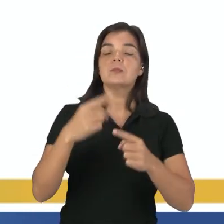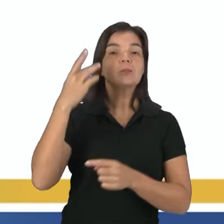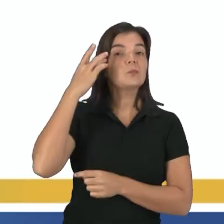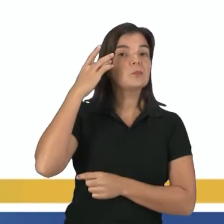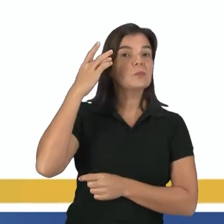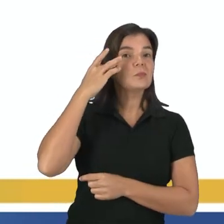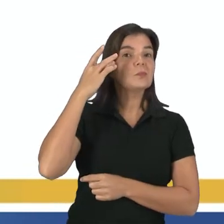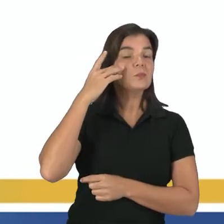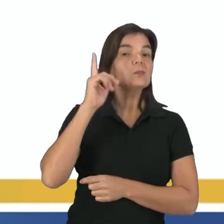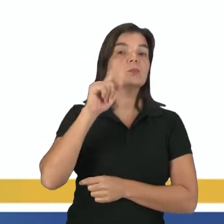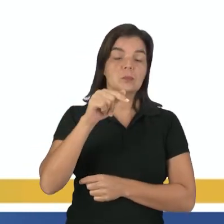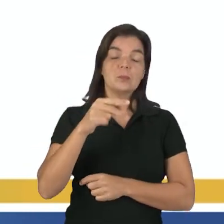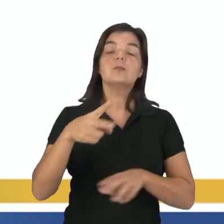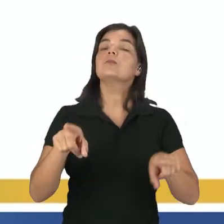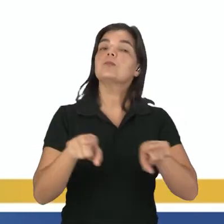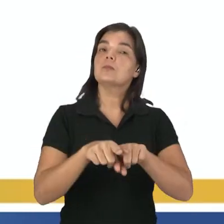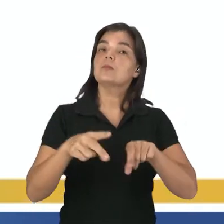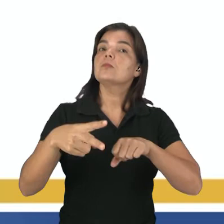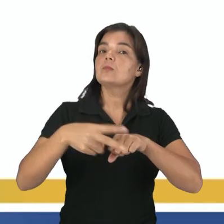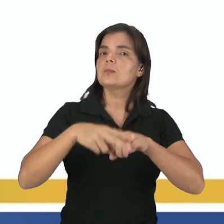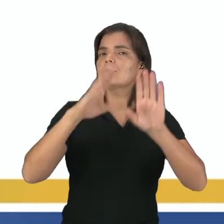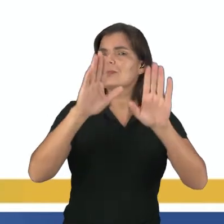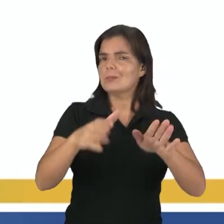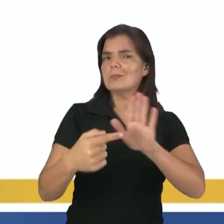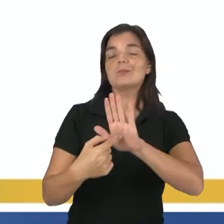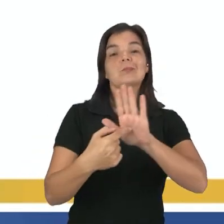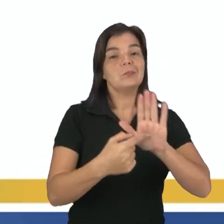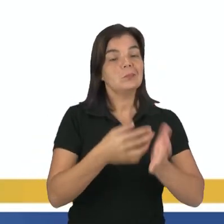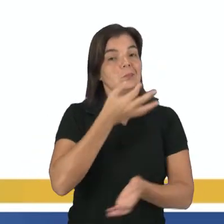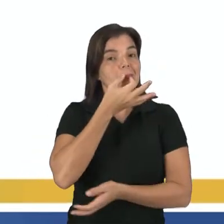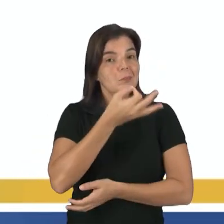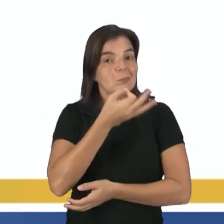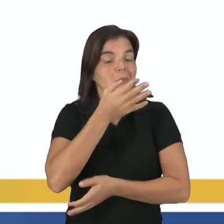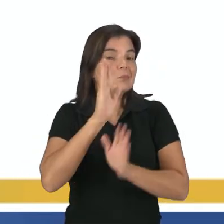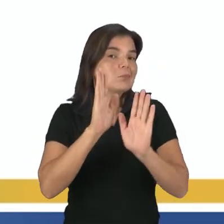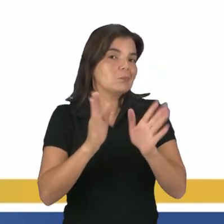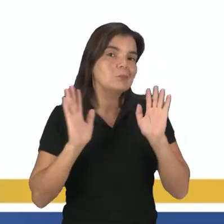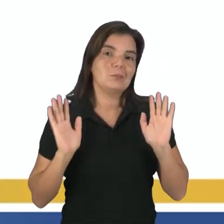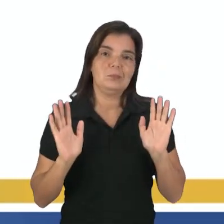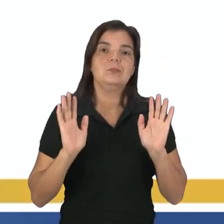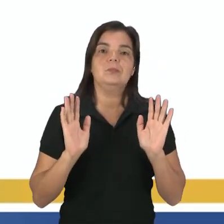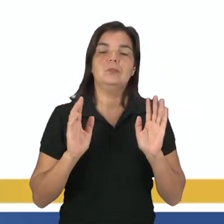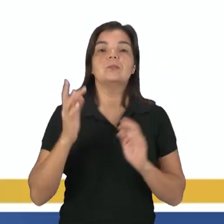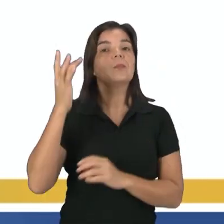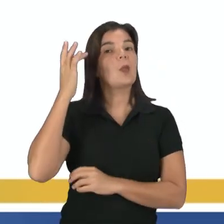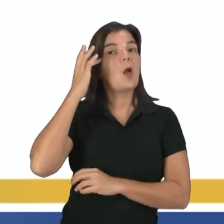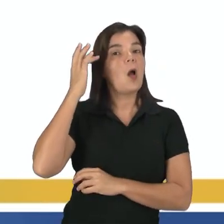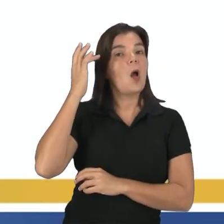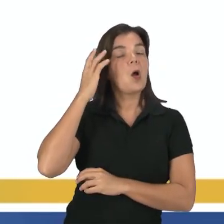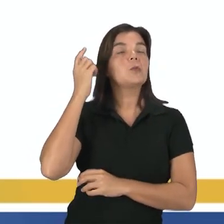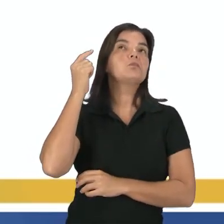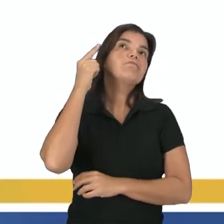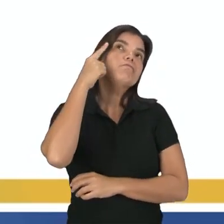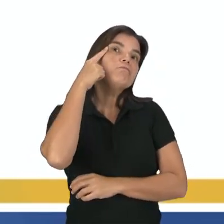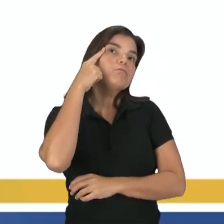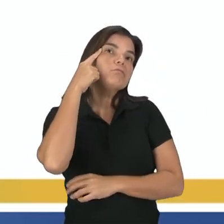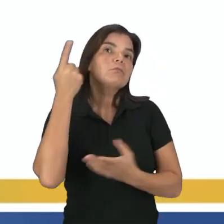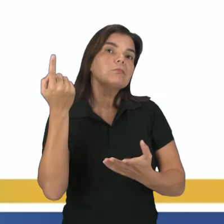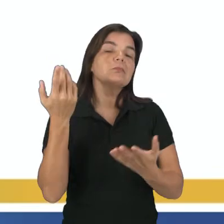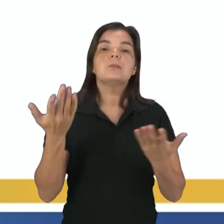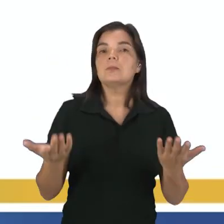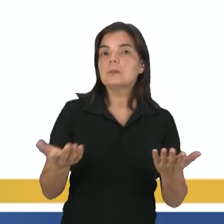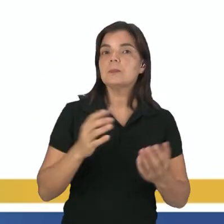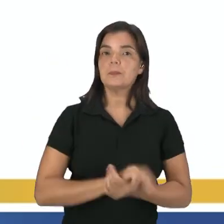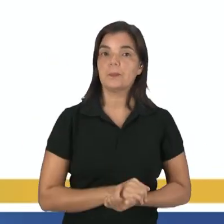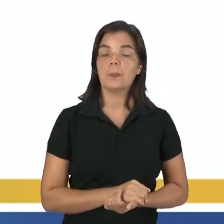acho é uma forma verbal, né, que já indica um posicionamento, já indica uma opinião. Acho, penso, né,